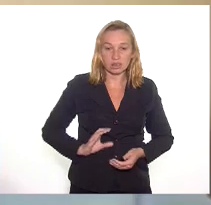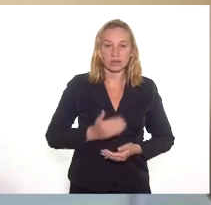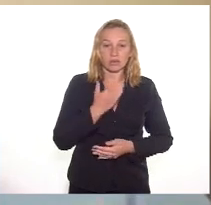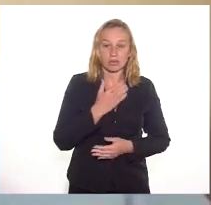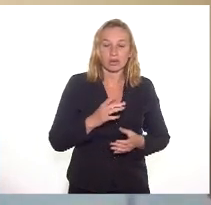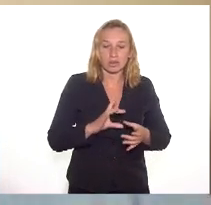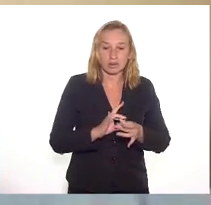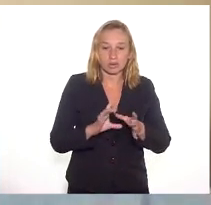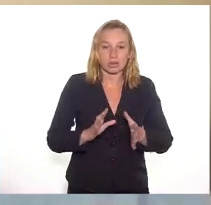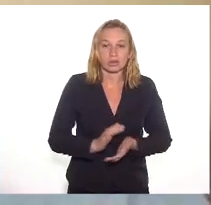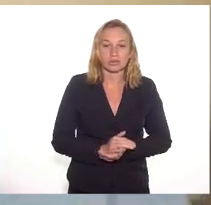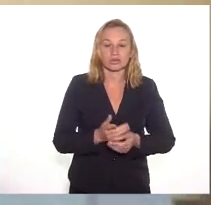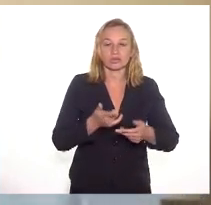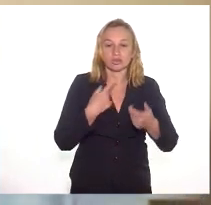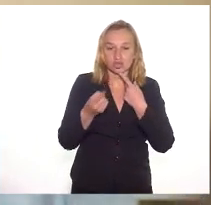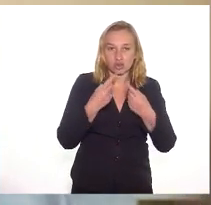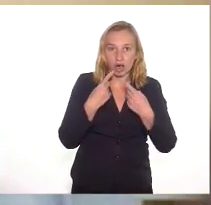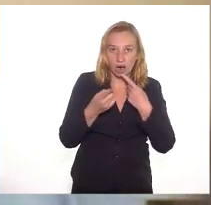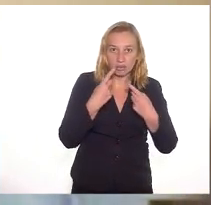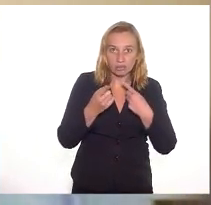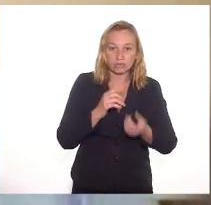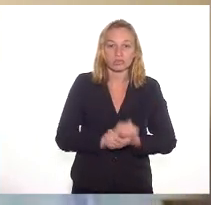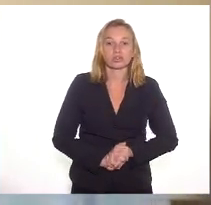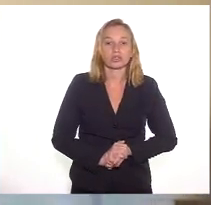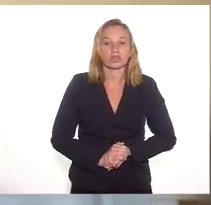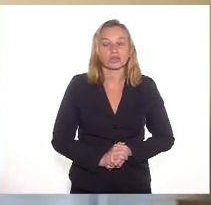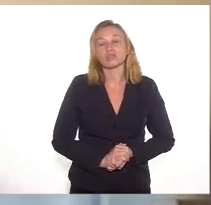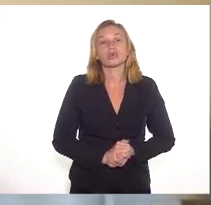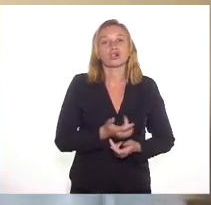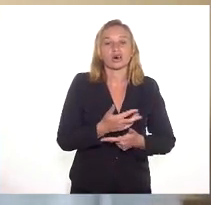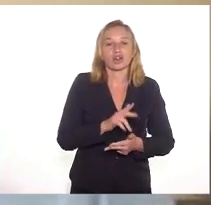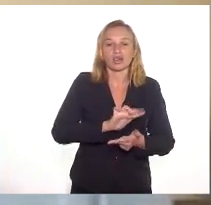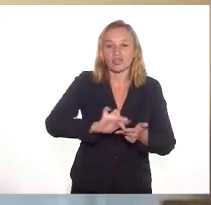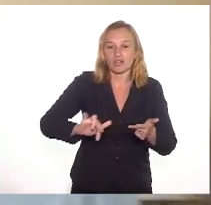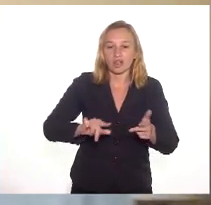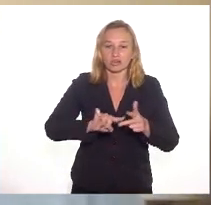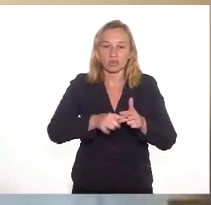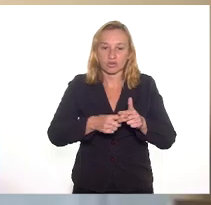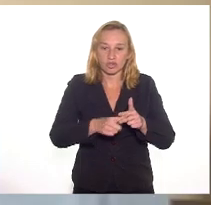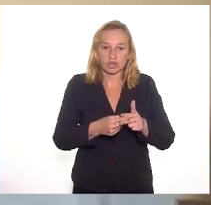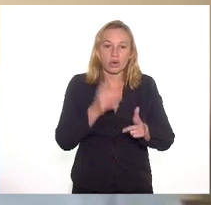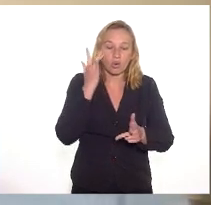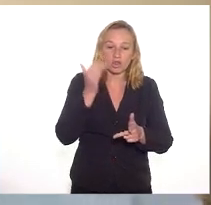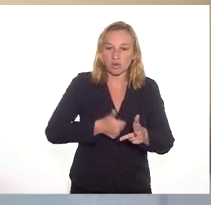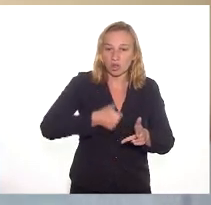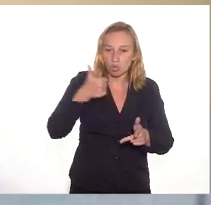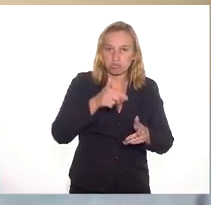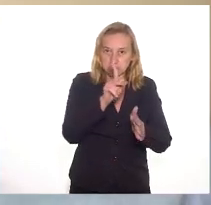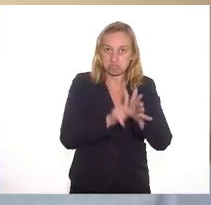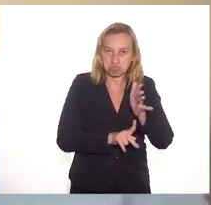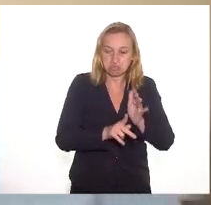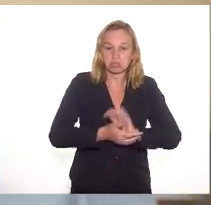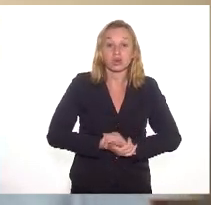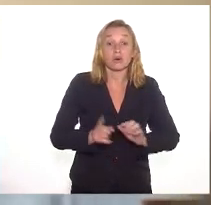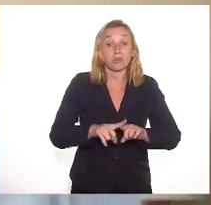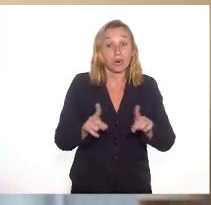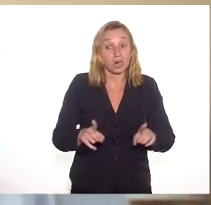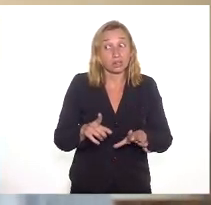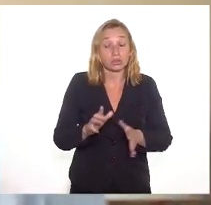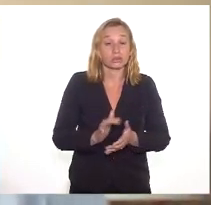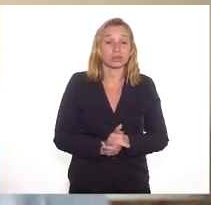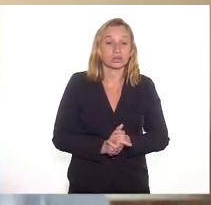um amplo diálogo que levou a muitas modificações, que acho que aperfeiçoaram o projeto, mas a gente